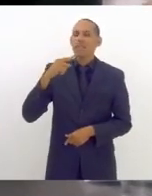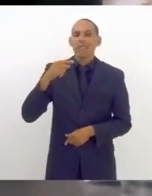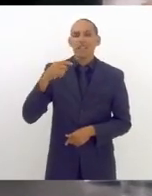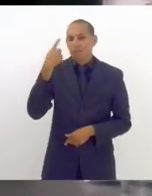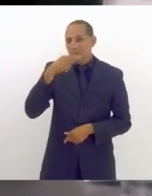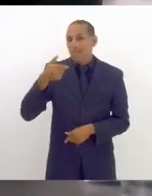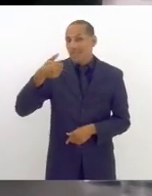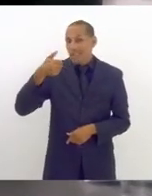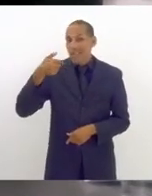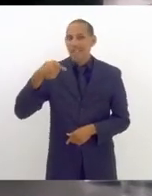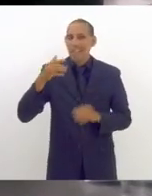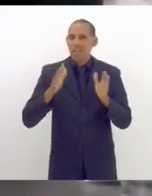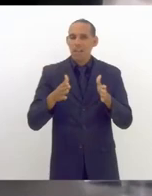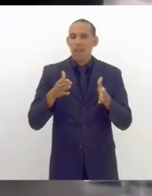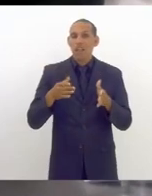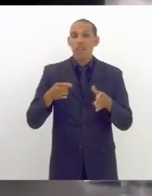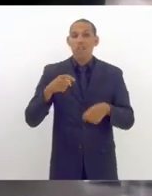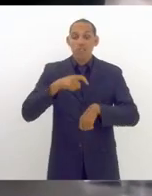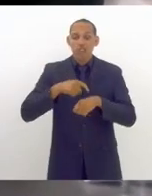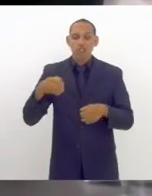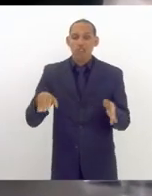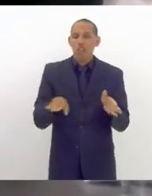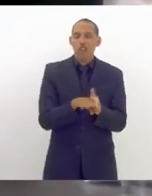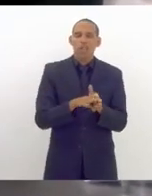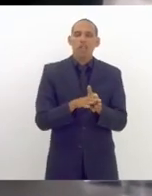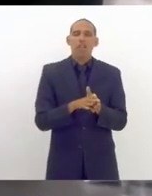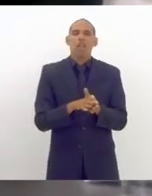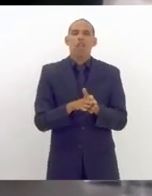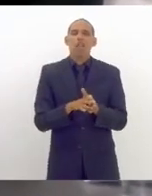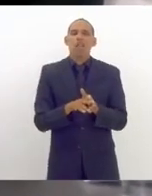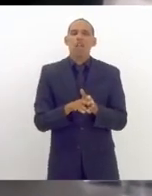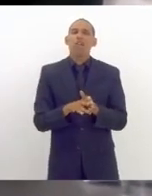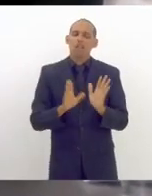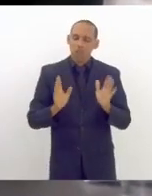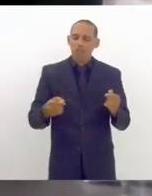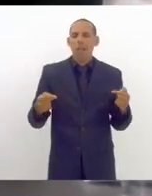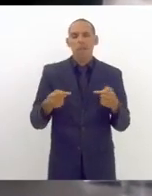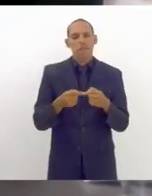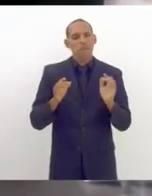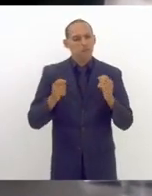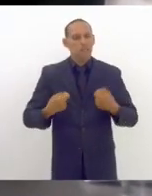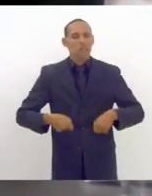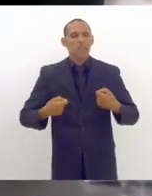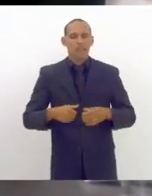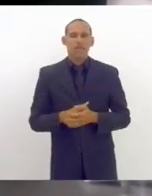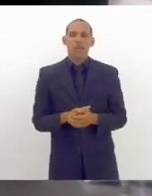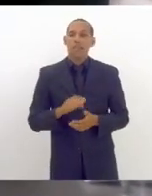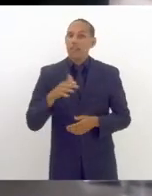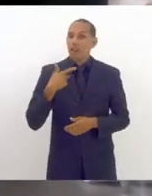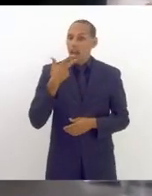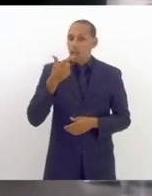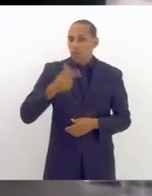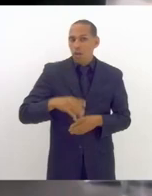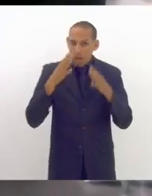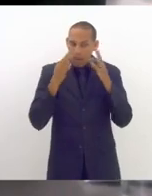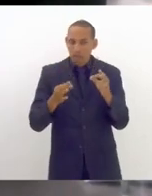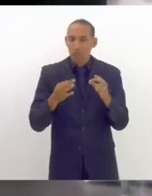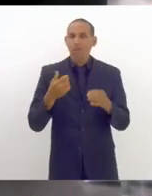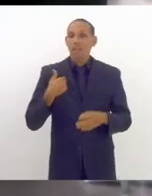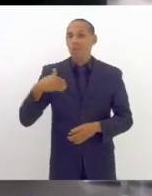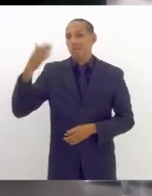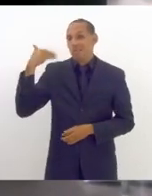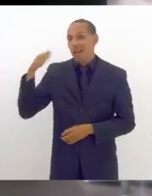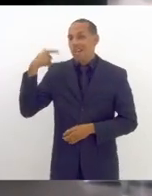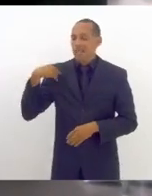já era para estar valendo no último dia que chegou então só chama atenção de vossas excelências volto de novo a dizer eu fui